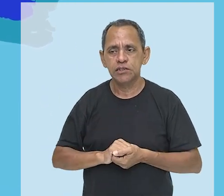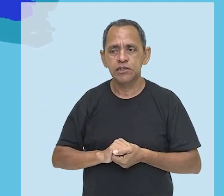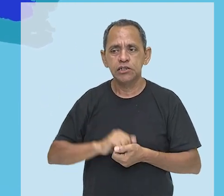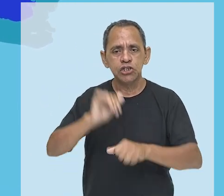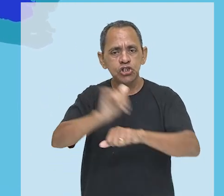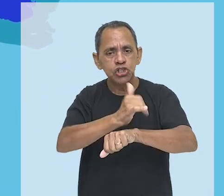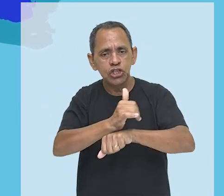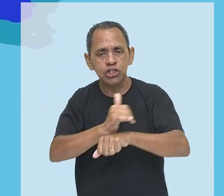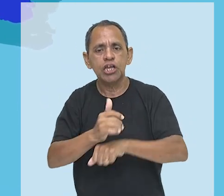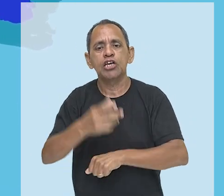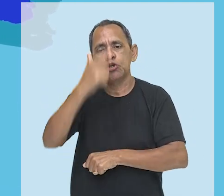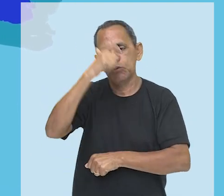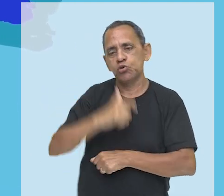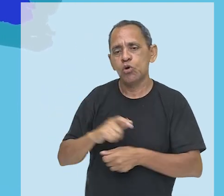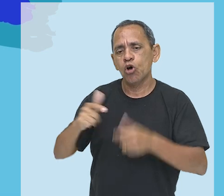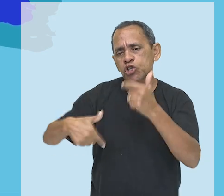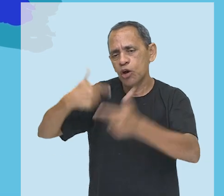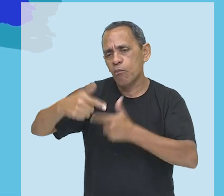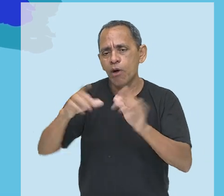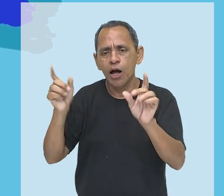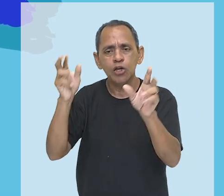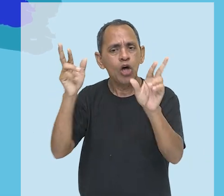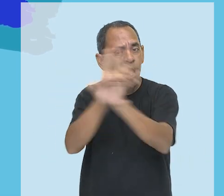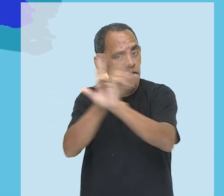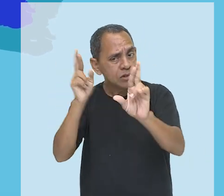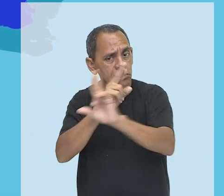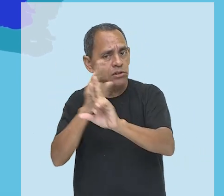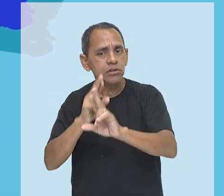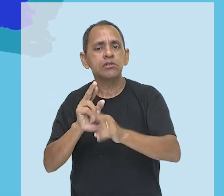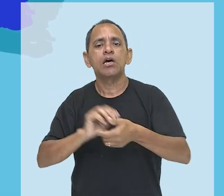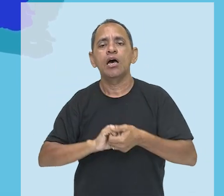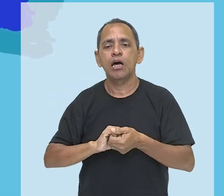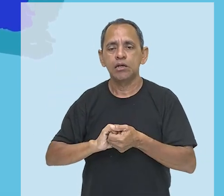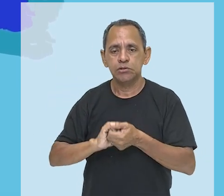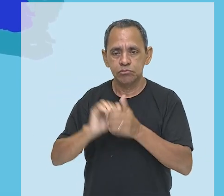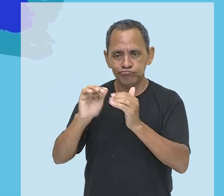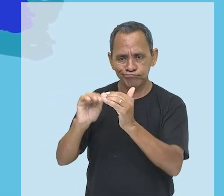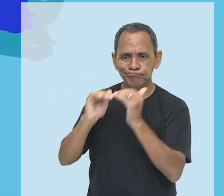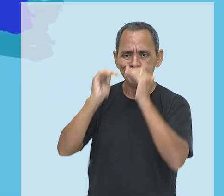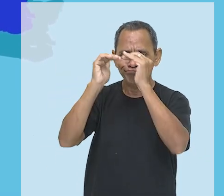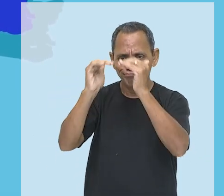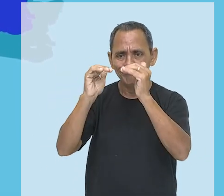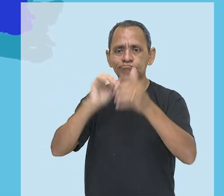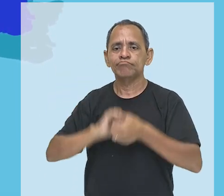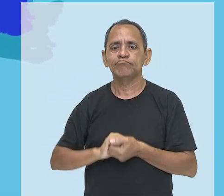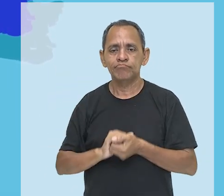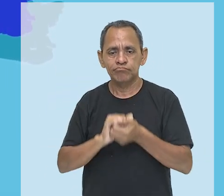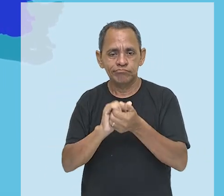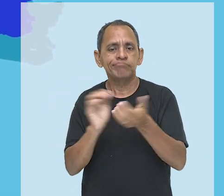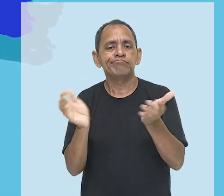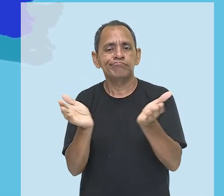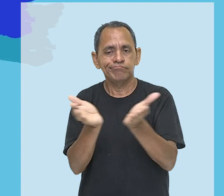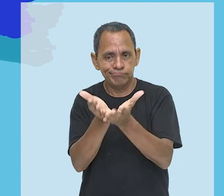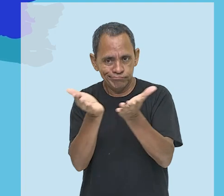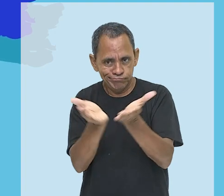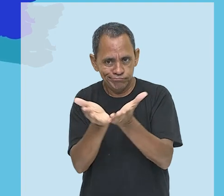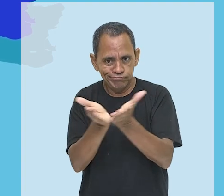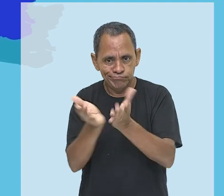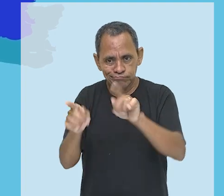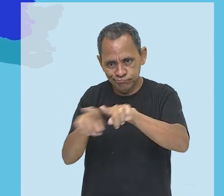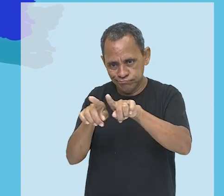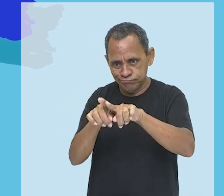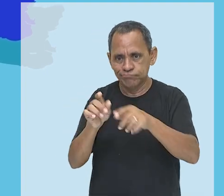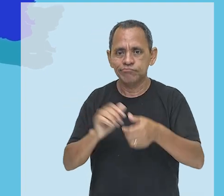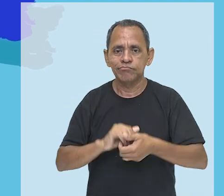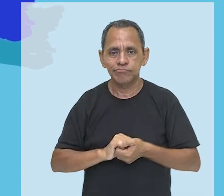trabalho é muitas vezes associado ao sucesso individual e à ética de trabalho protestante. Há uma cultura de trabalho mais